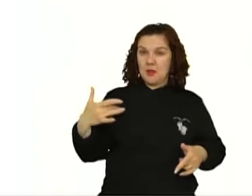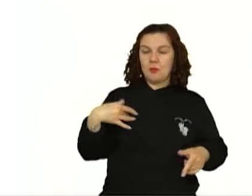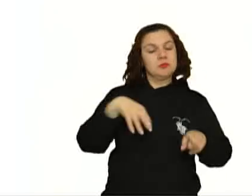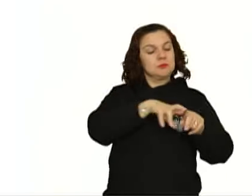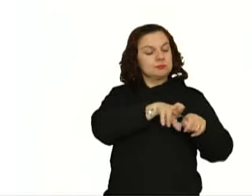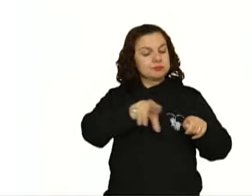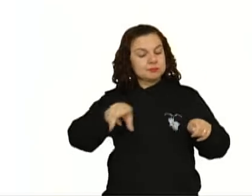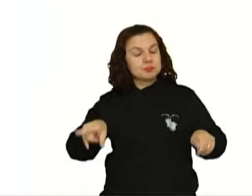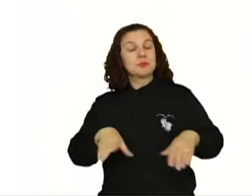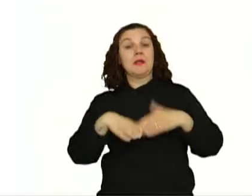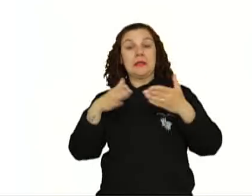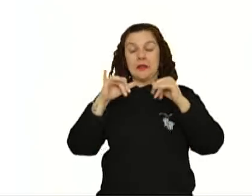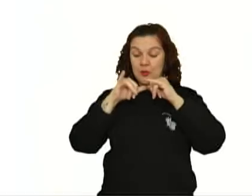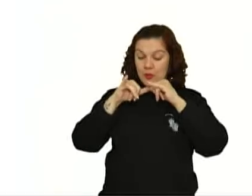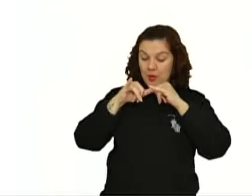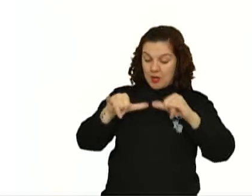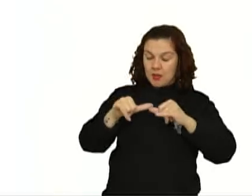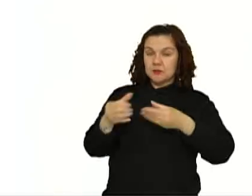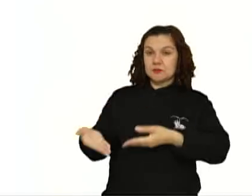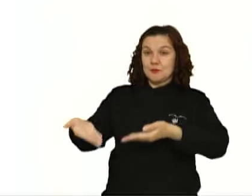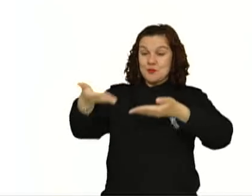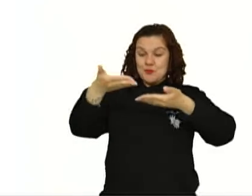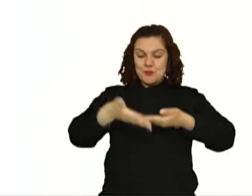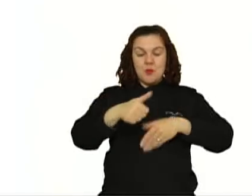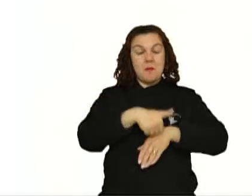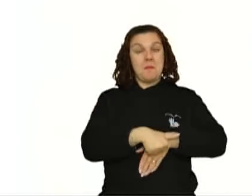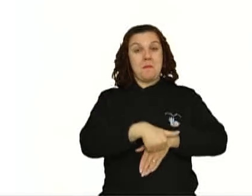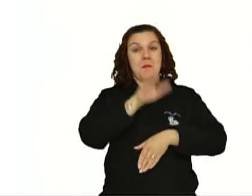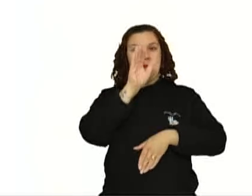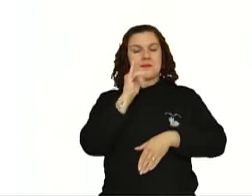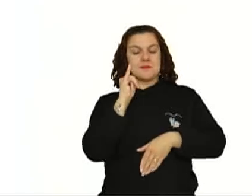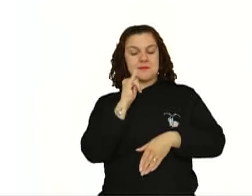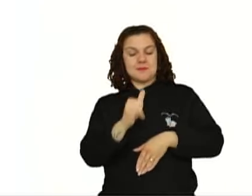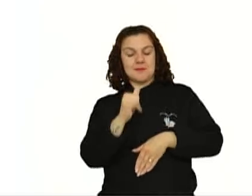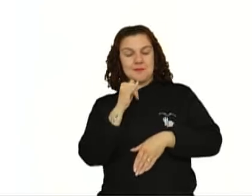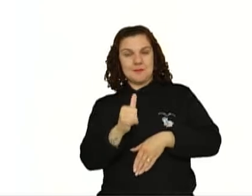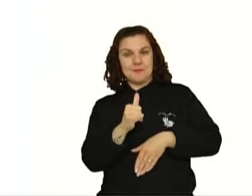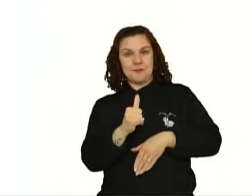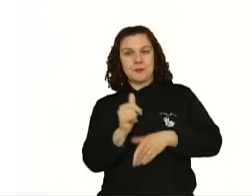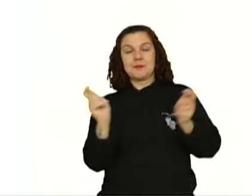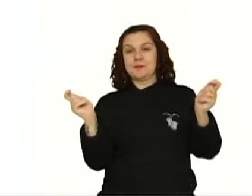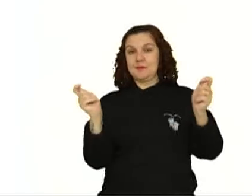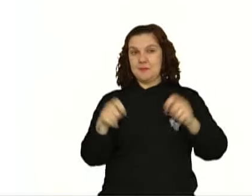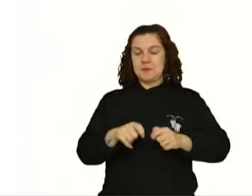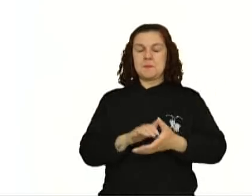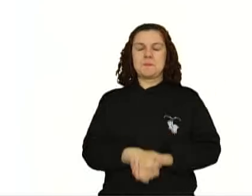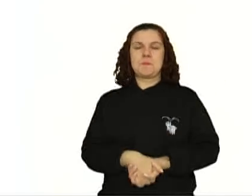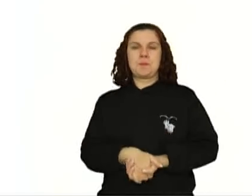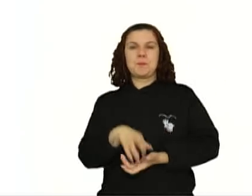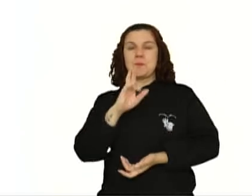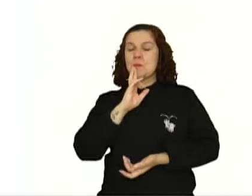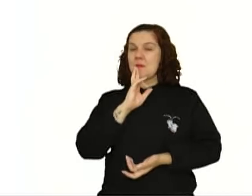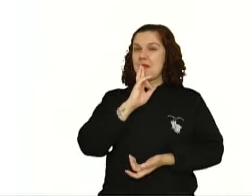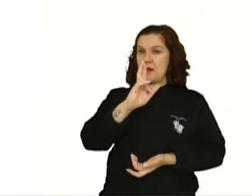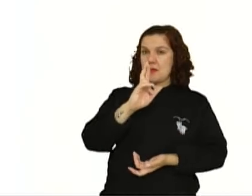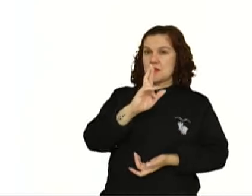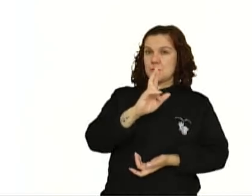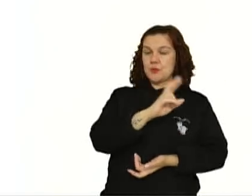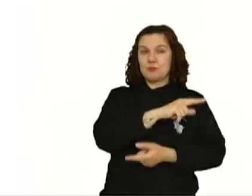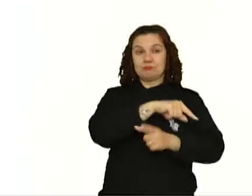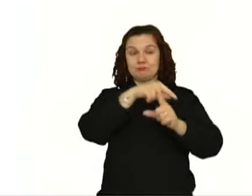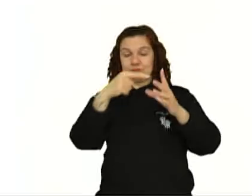A notícia vai buscar trazer o maior número de informações possível, respondendo às